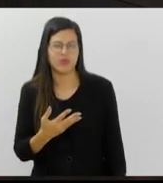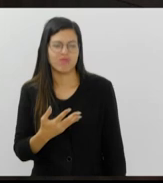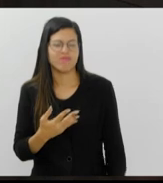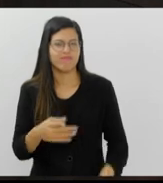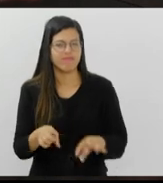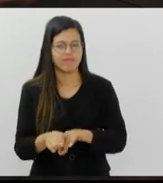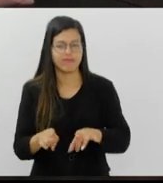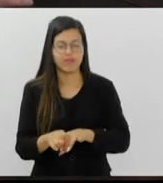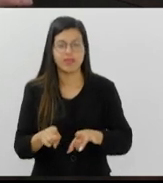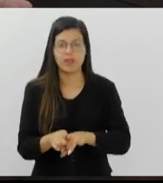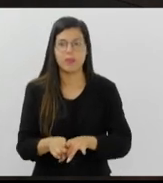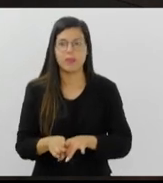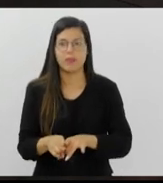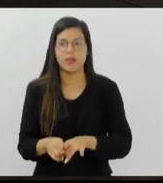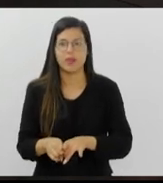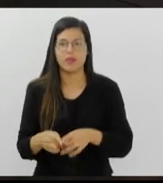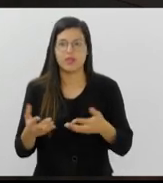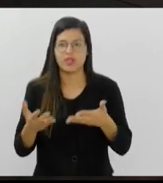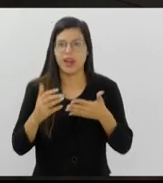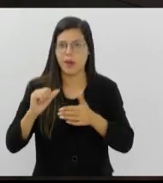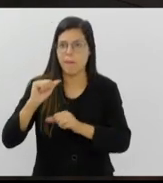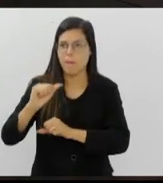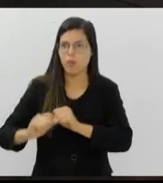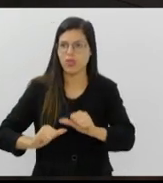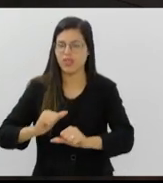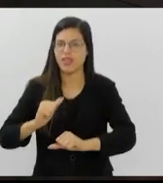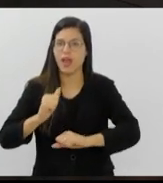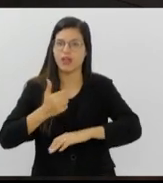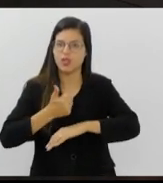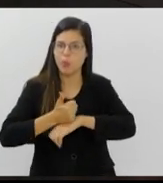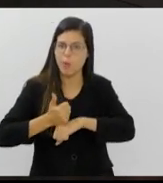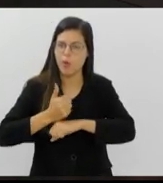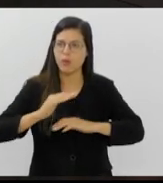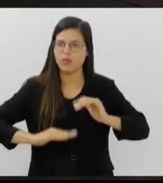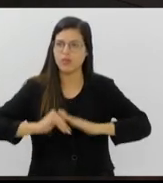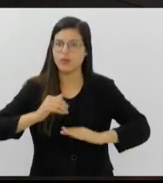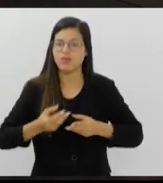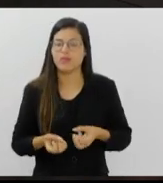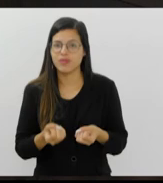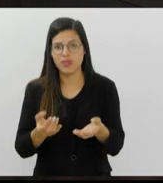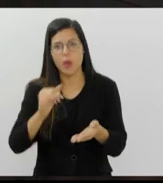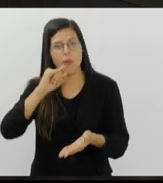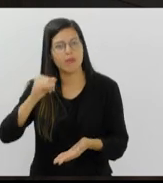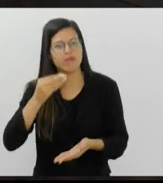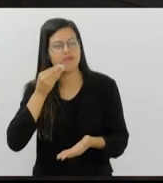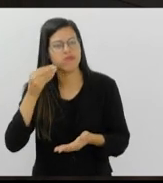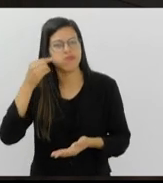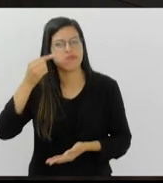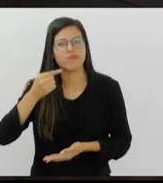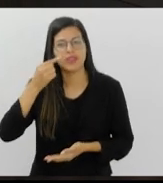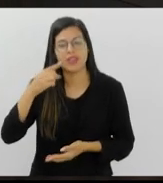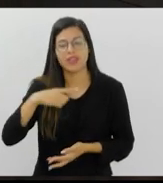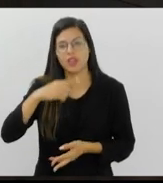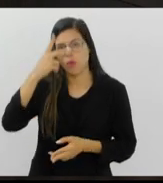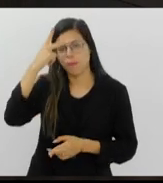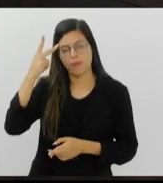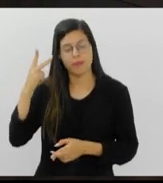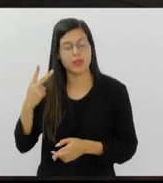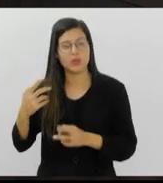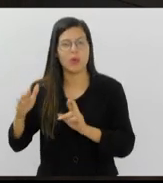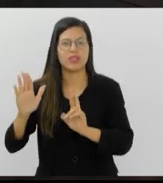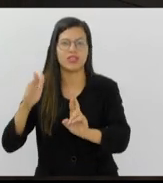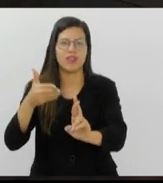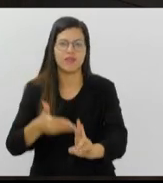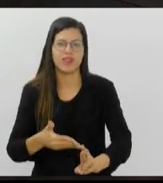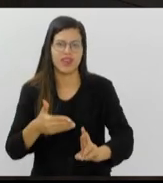querem, por algum motivo, mudar de carreira, porque dá oportunidade desses advogados terem uma pessoa de referência, terem um